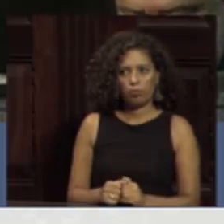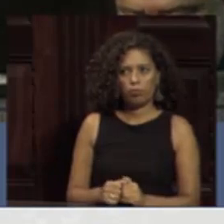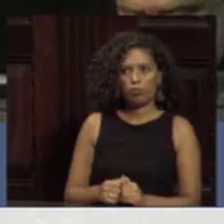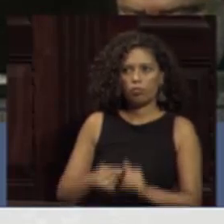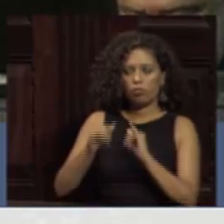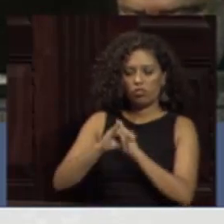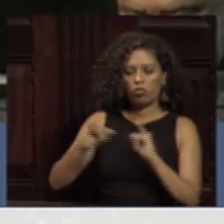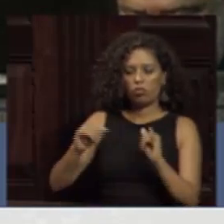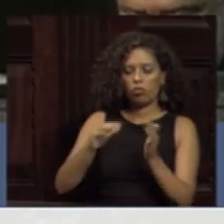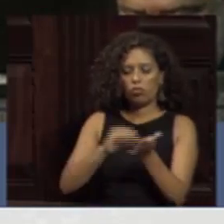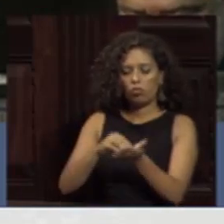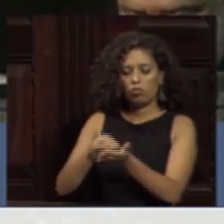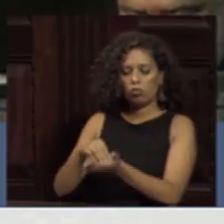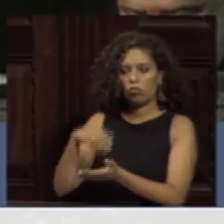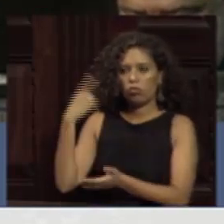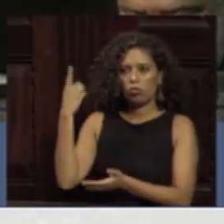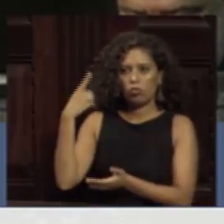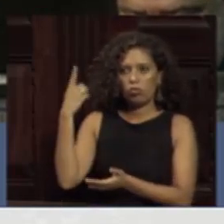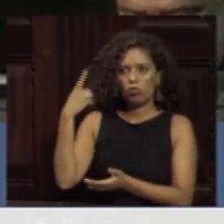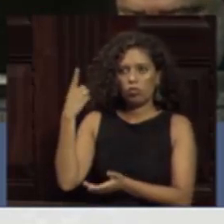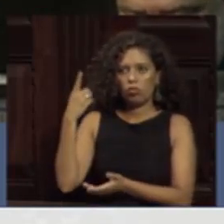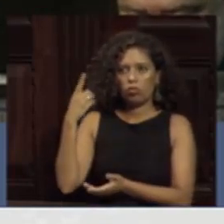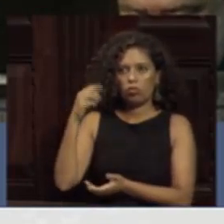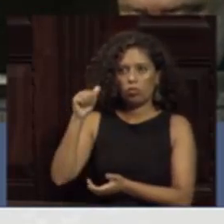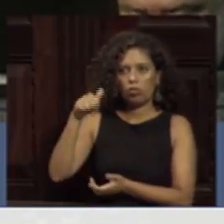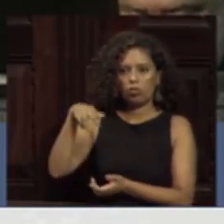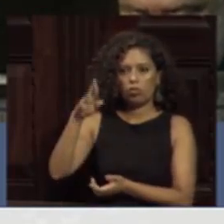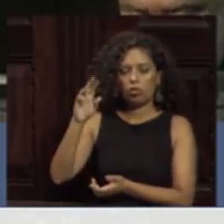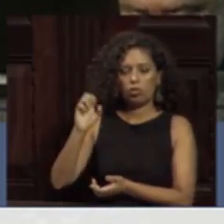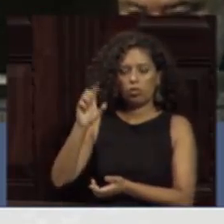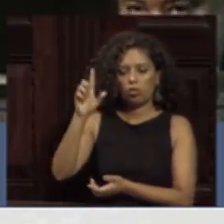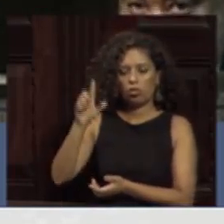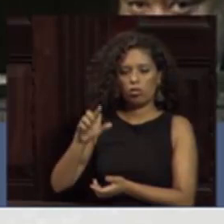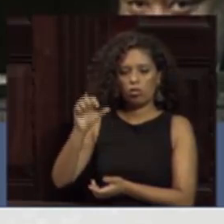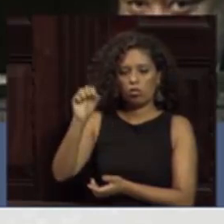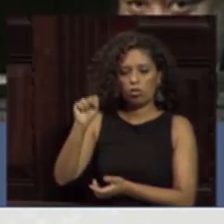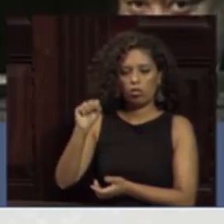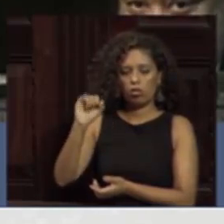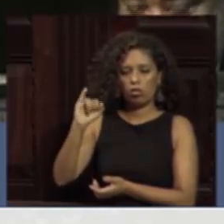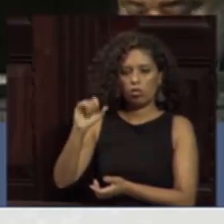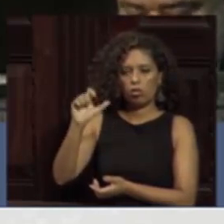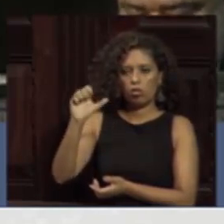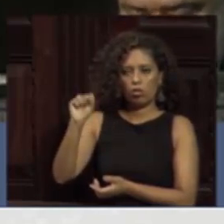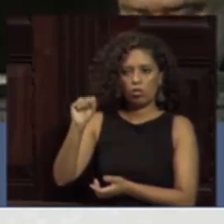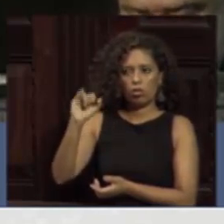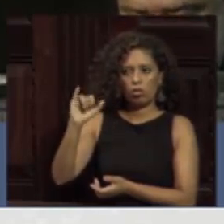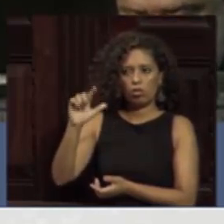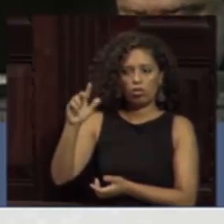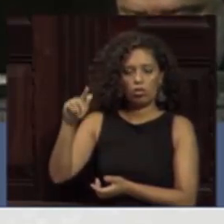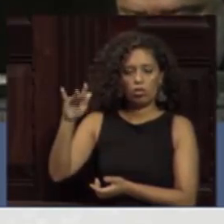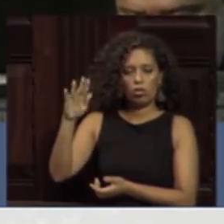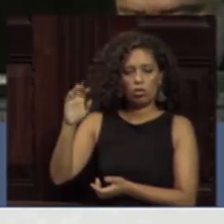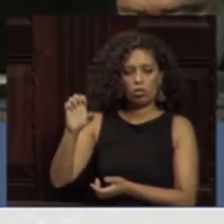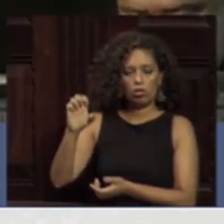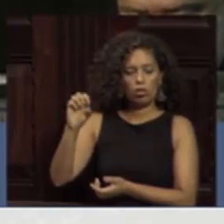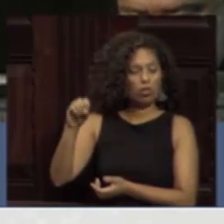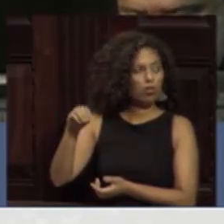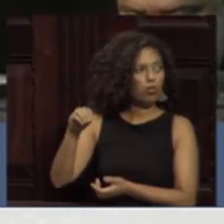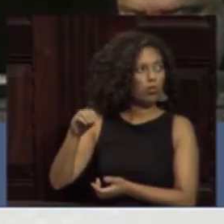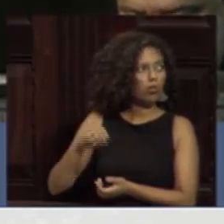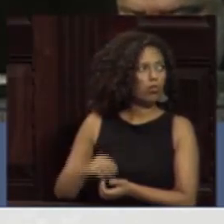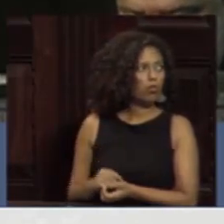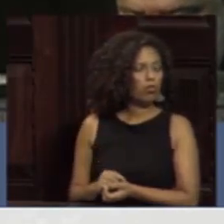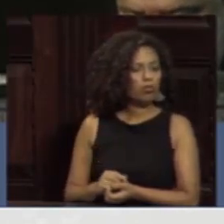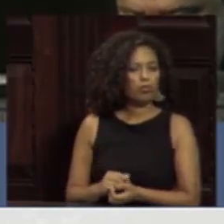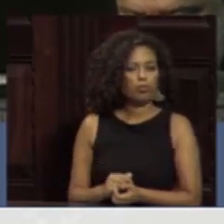deputado presidente em exercício, André Siciliano, que se encontra no compromisso em Brasília. Pela ordem, com a palavra o deputado Luiz Paulo